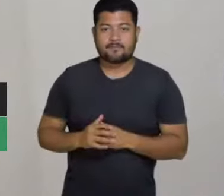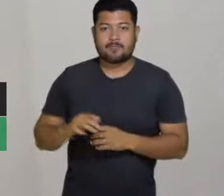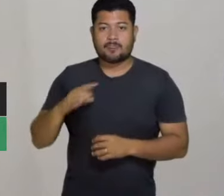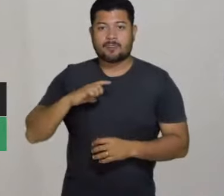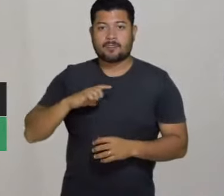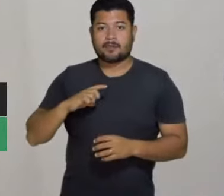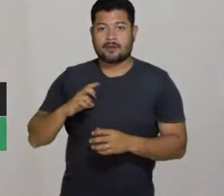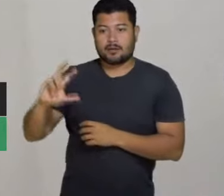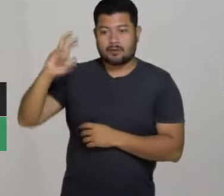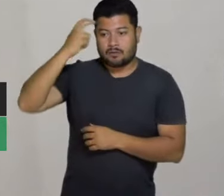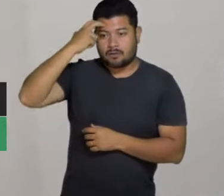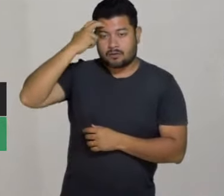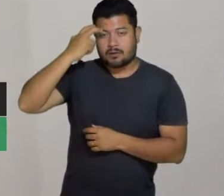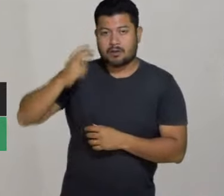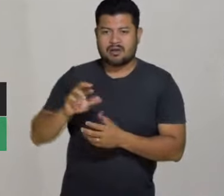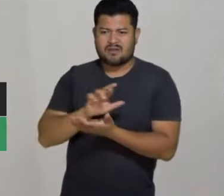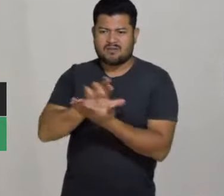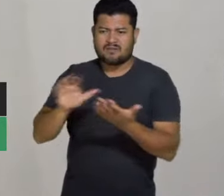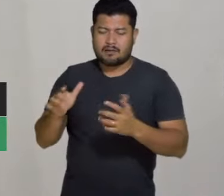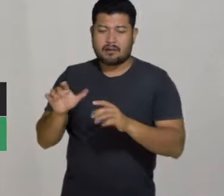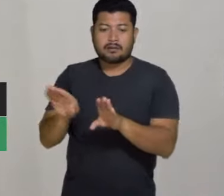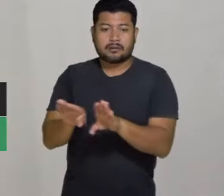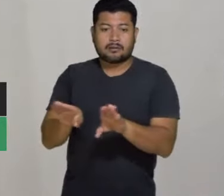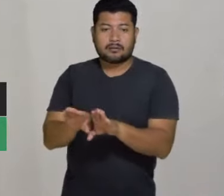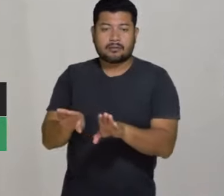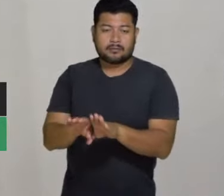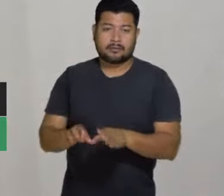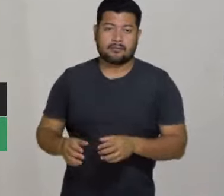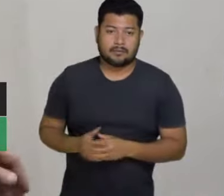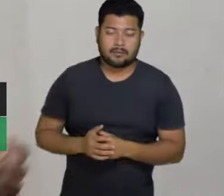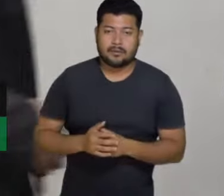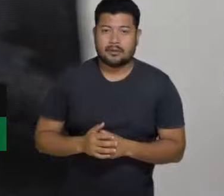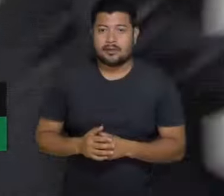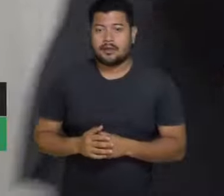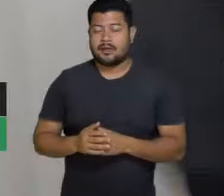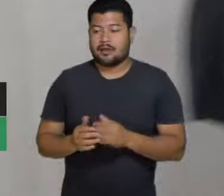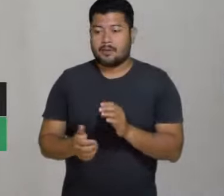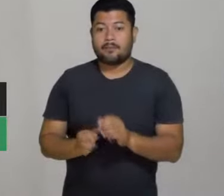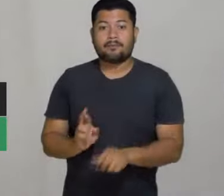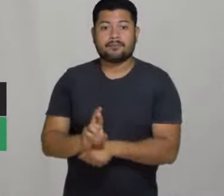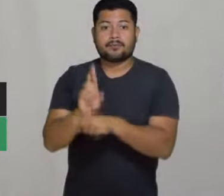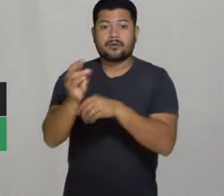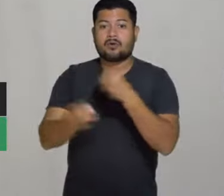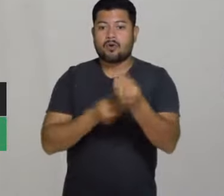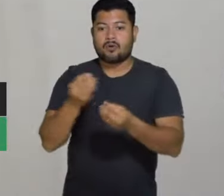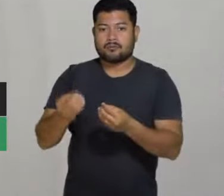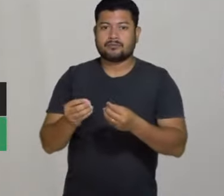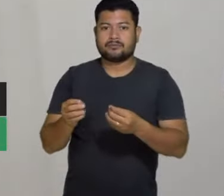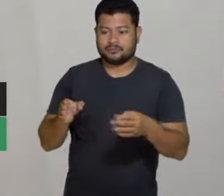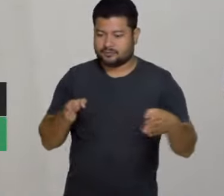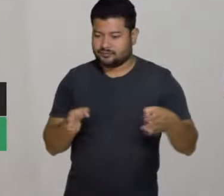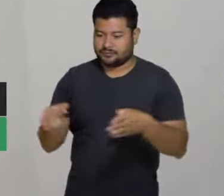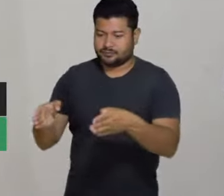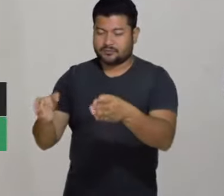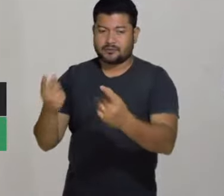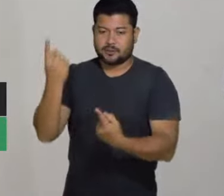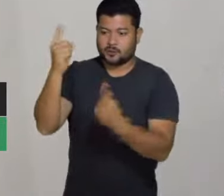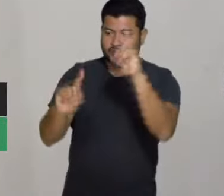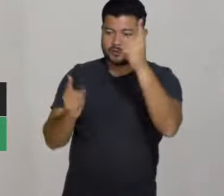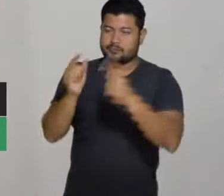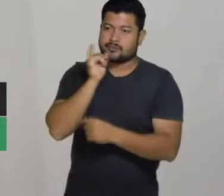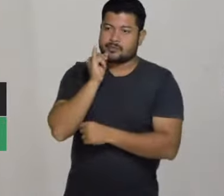e étnica, representadas através dos desfiles. Os desfiles das escolas de samba em Joaçaba